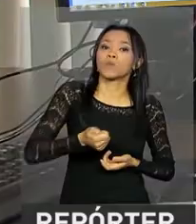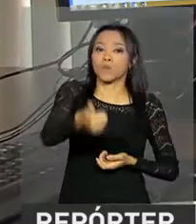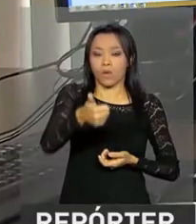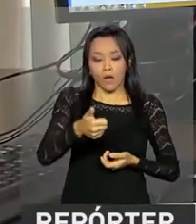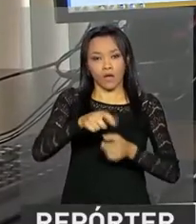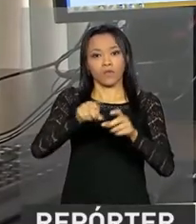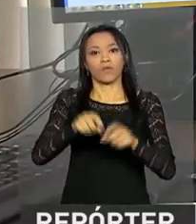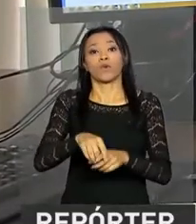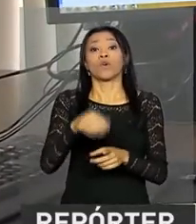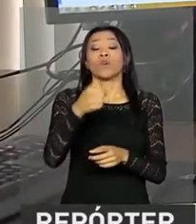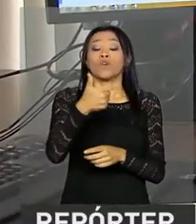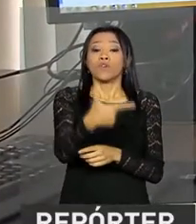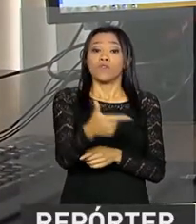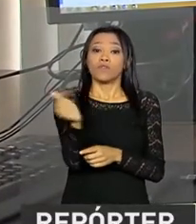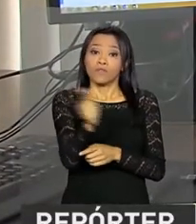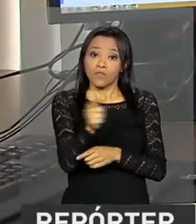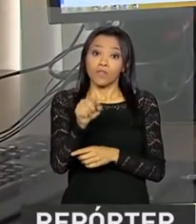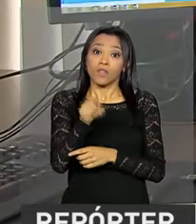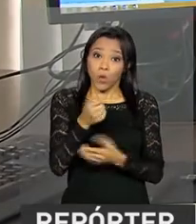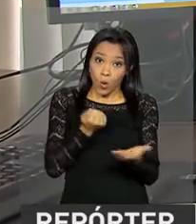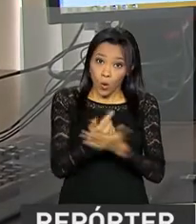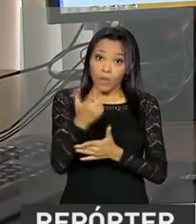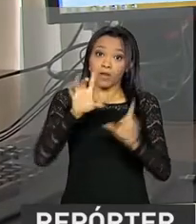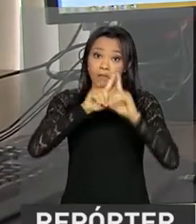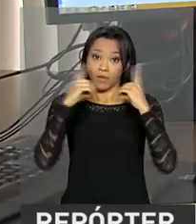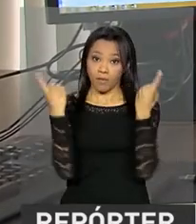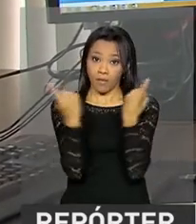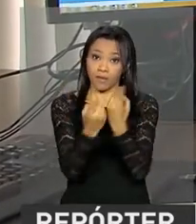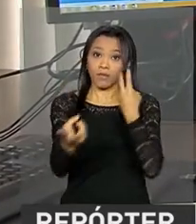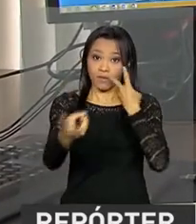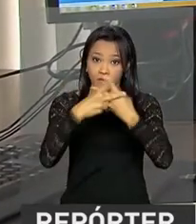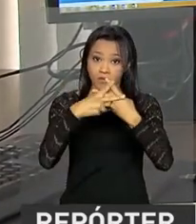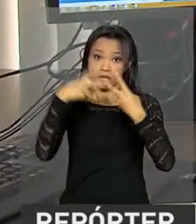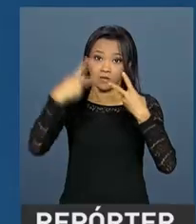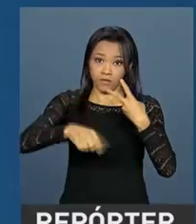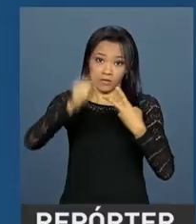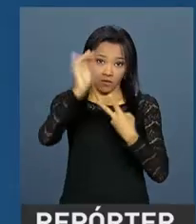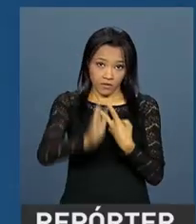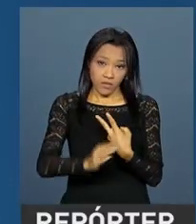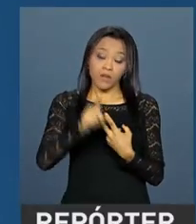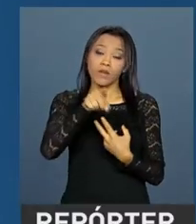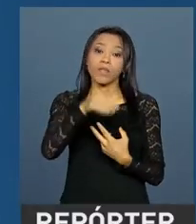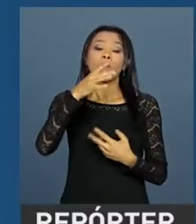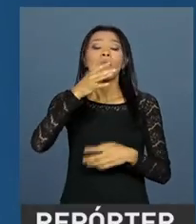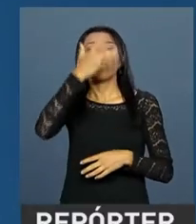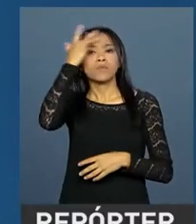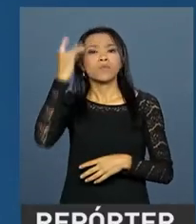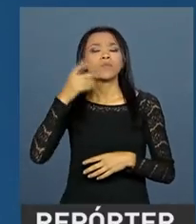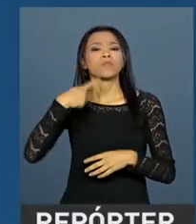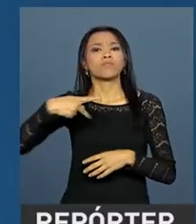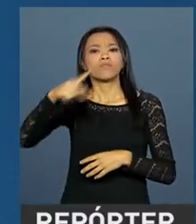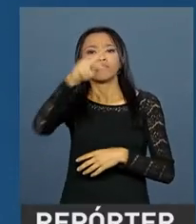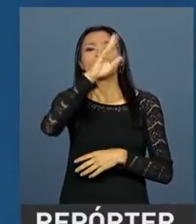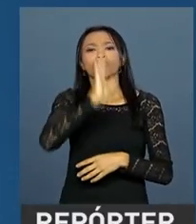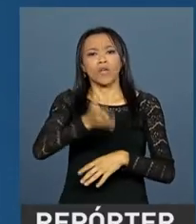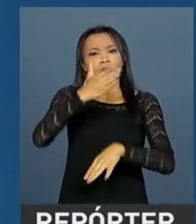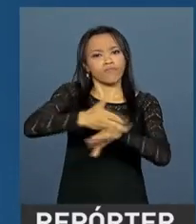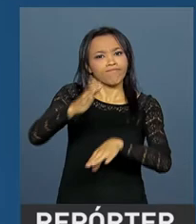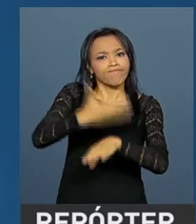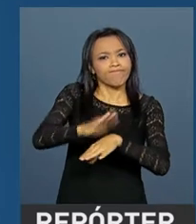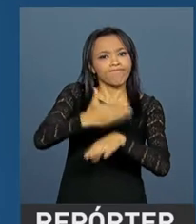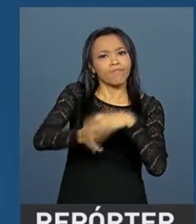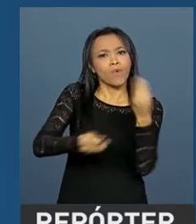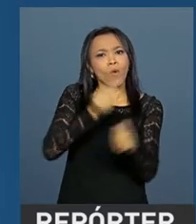equipamentos comprados pelo Departamento Penitenciário Nacional. Os gestores estaduais já passaram por um treinamento